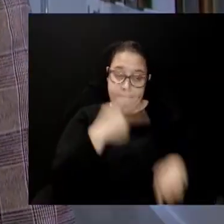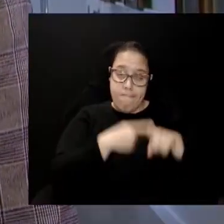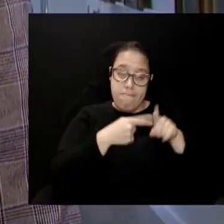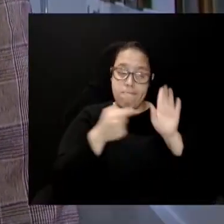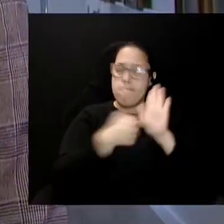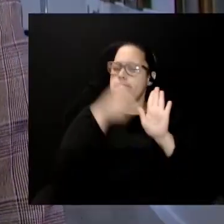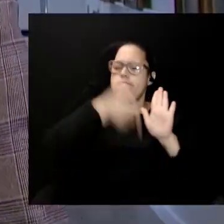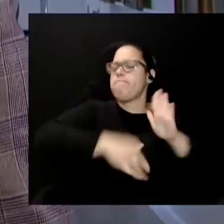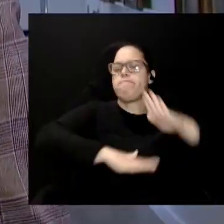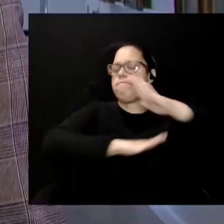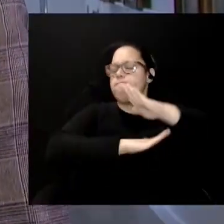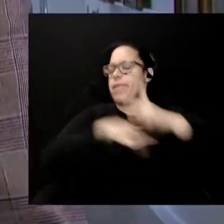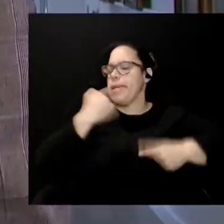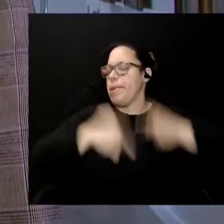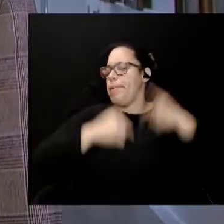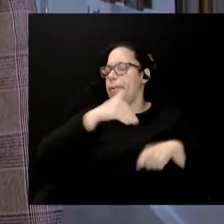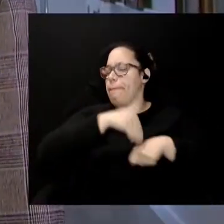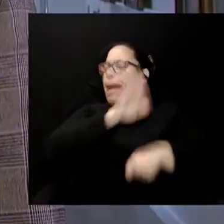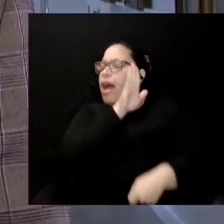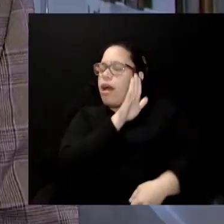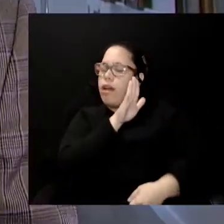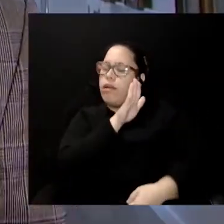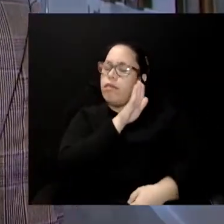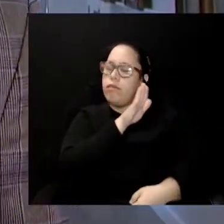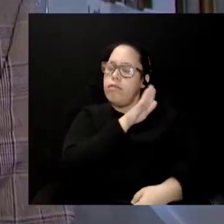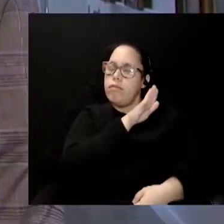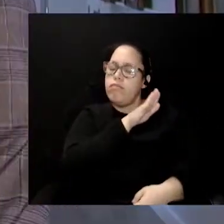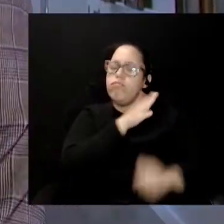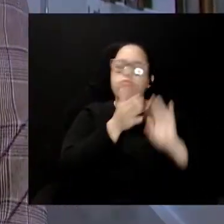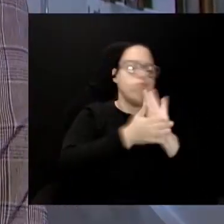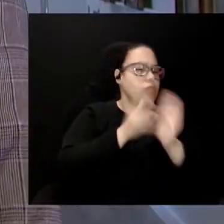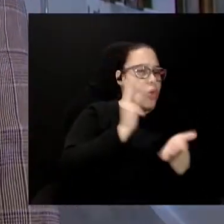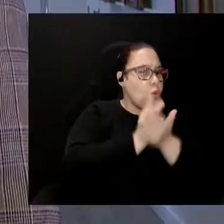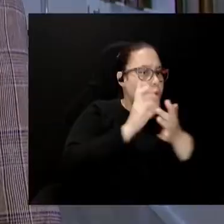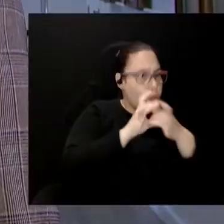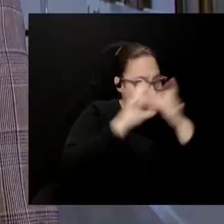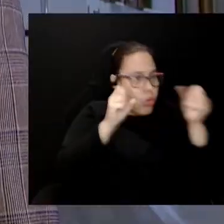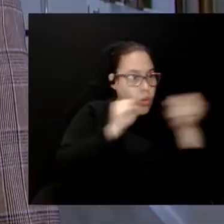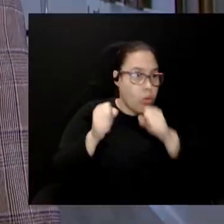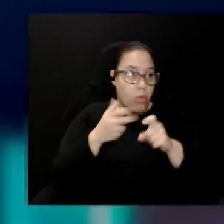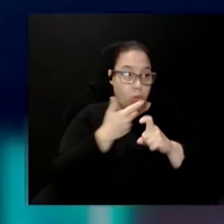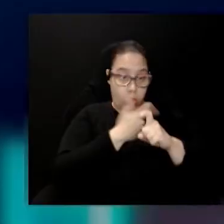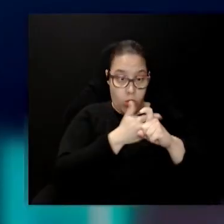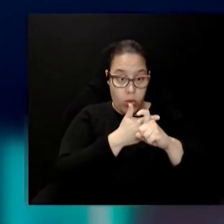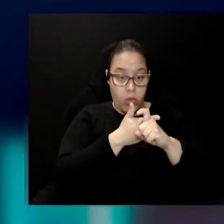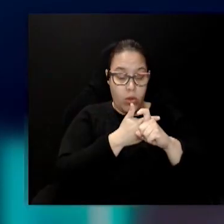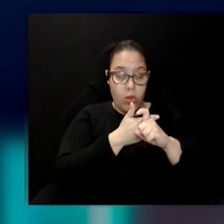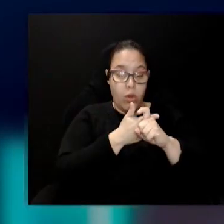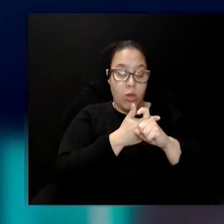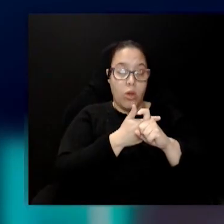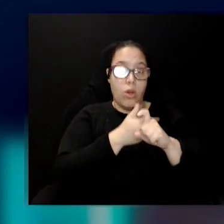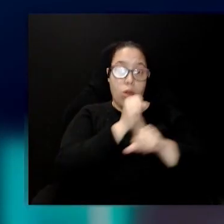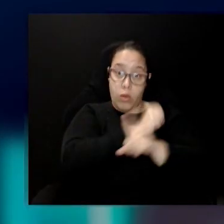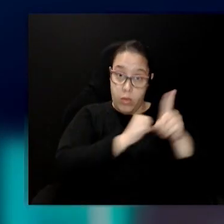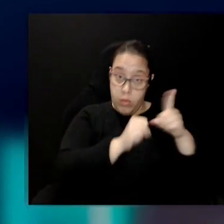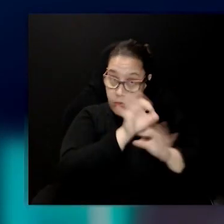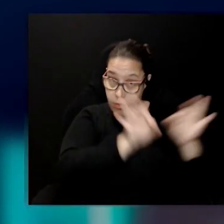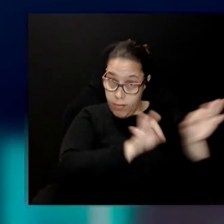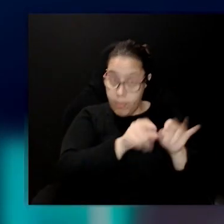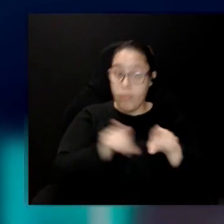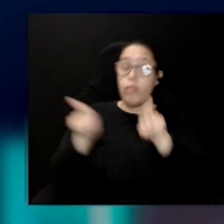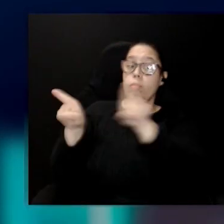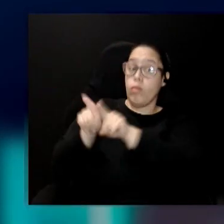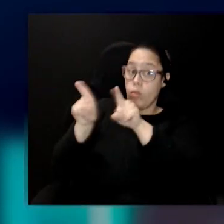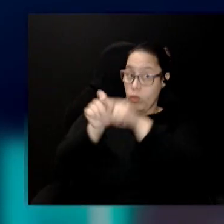mais discussões, né? E a gente coloca sempre à disposição do Poder Executivo e da sociedade civil organizada. Também no primeiro semestre,